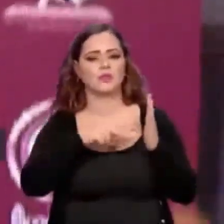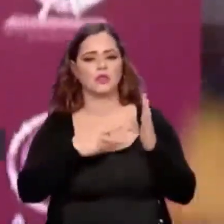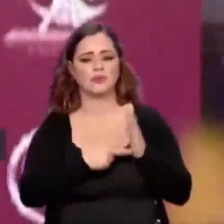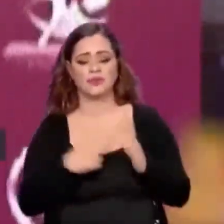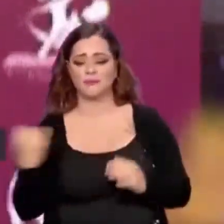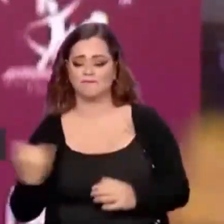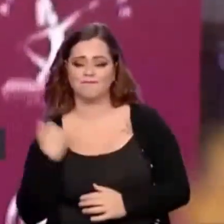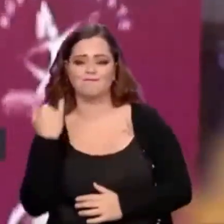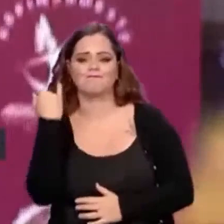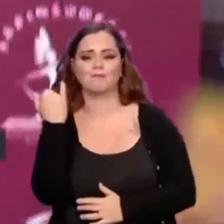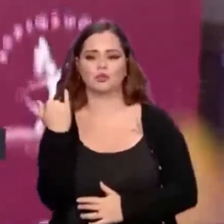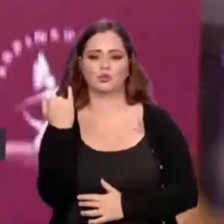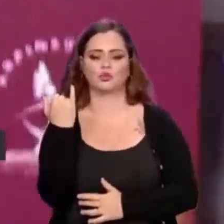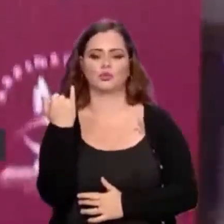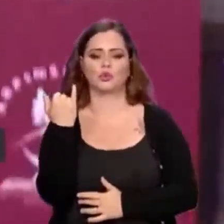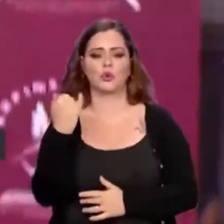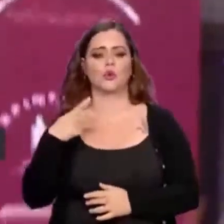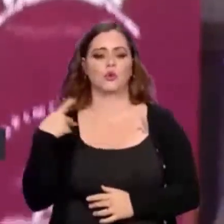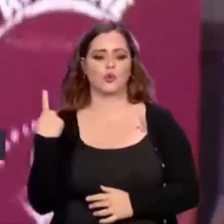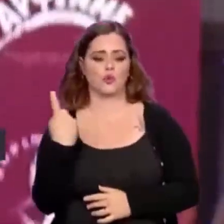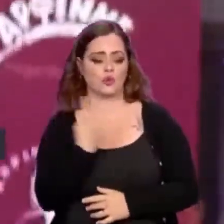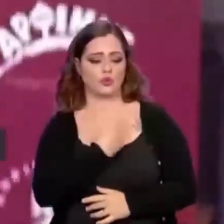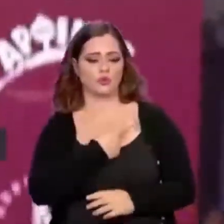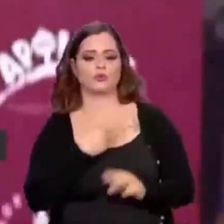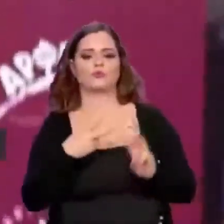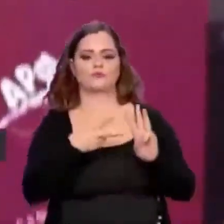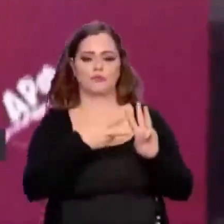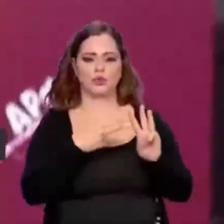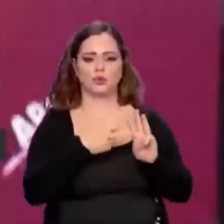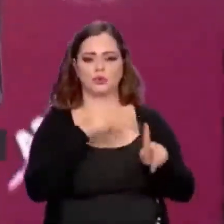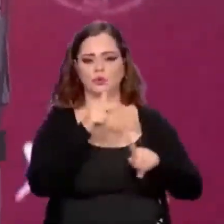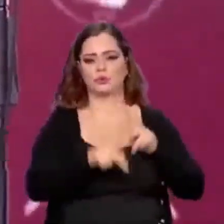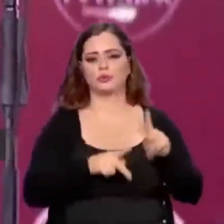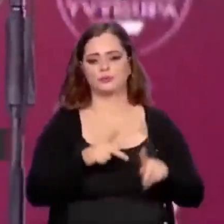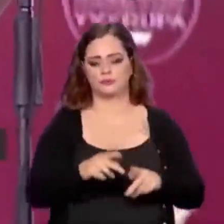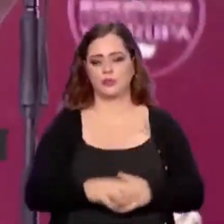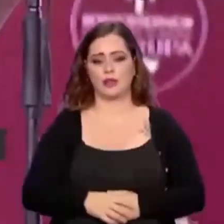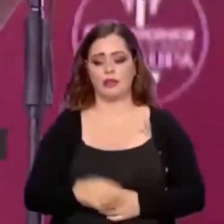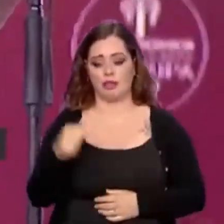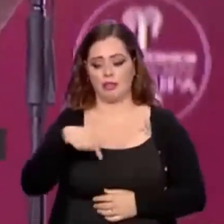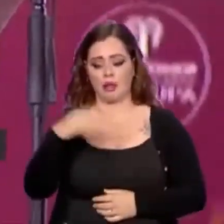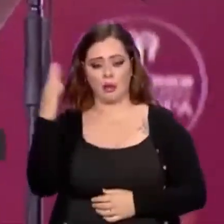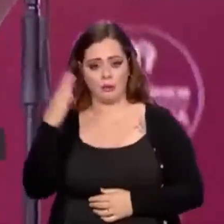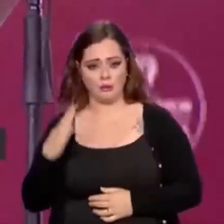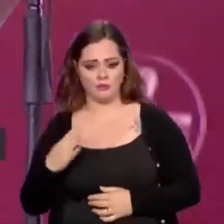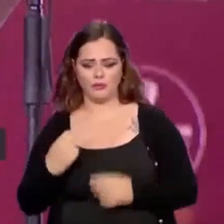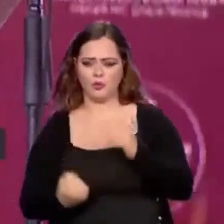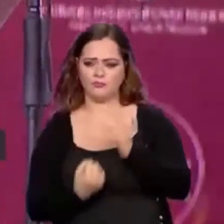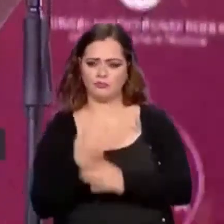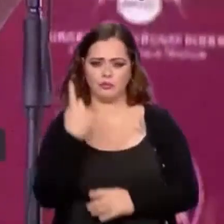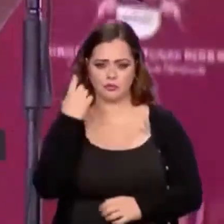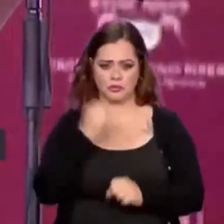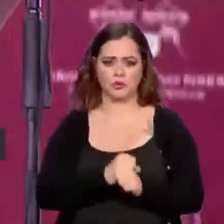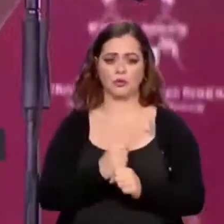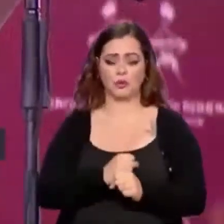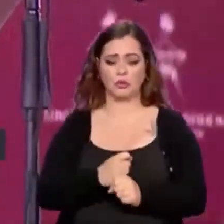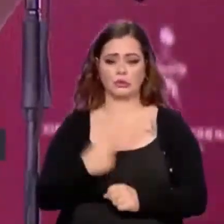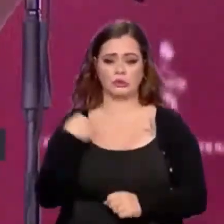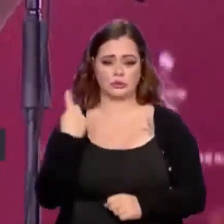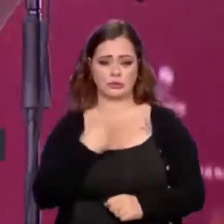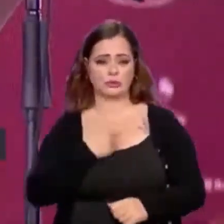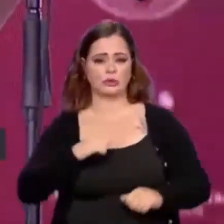muito importante para os povos indígenas do Brasil. Nos últimos anos, nós sofremos